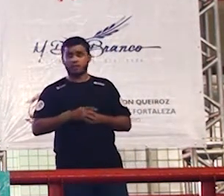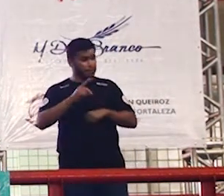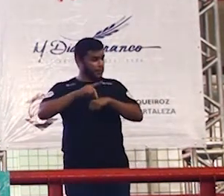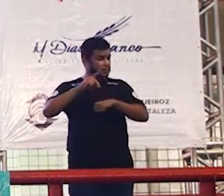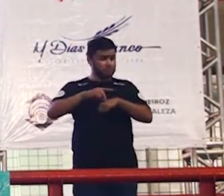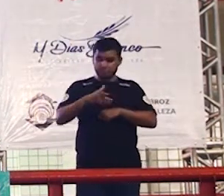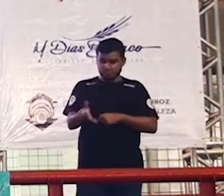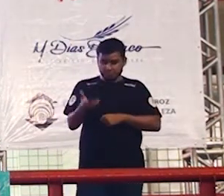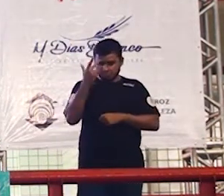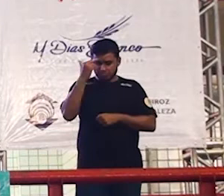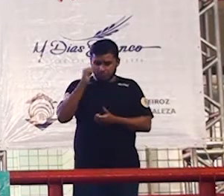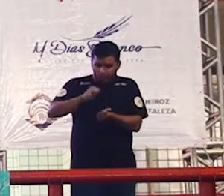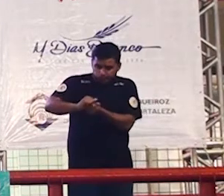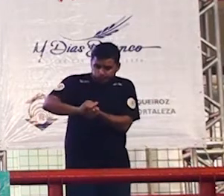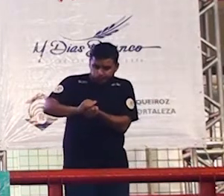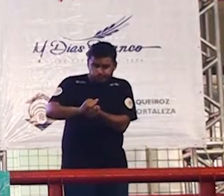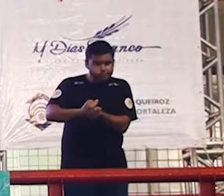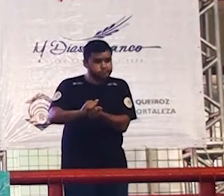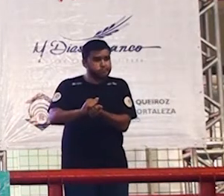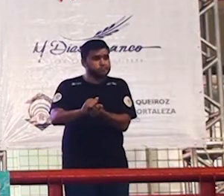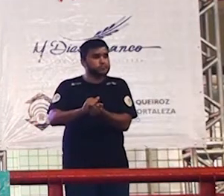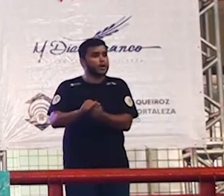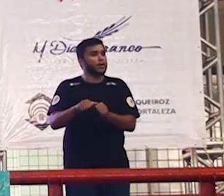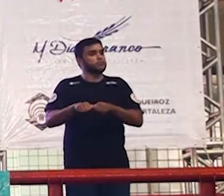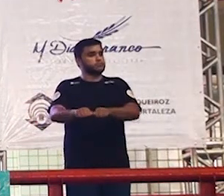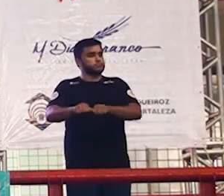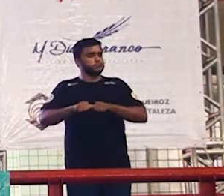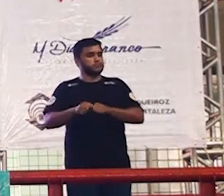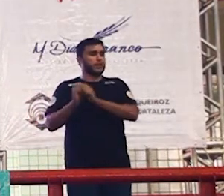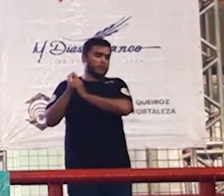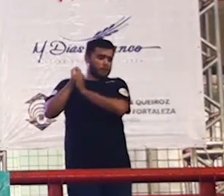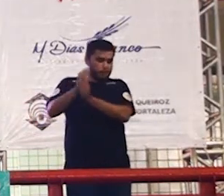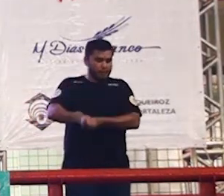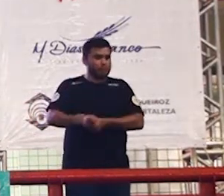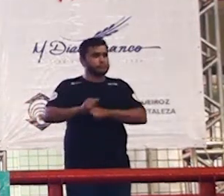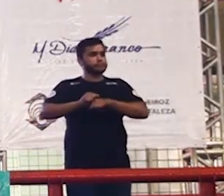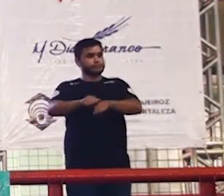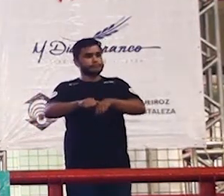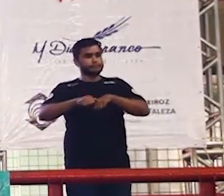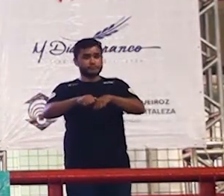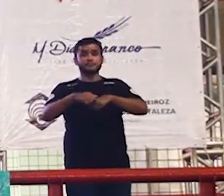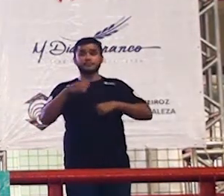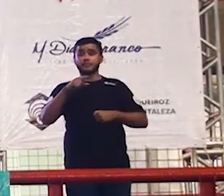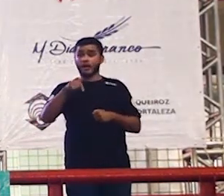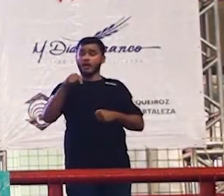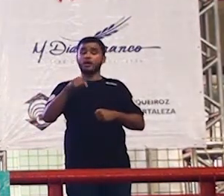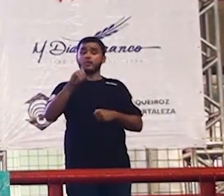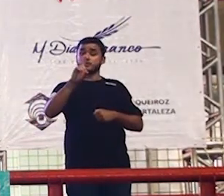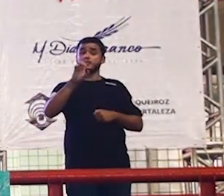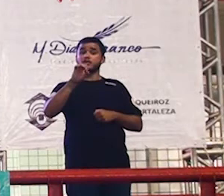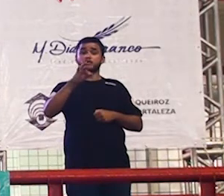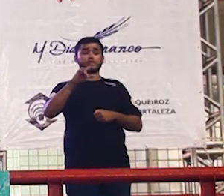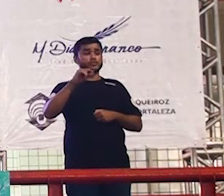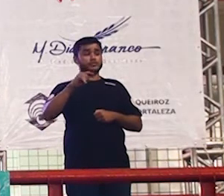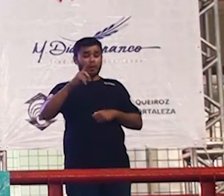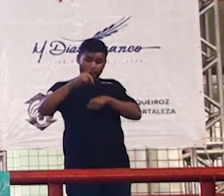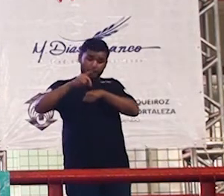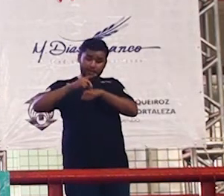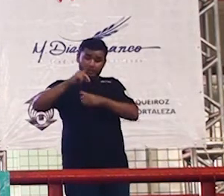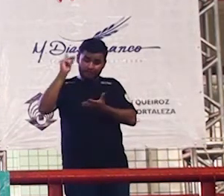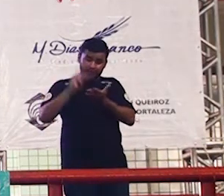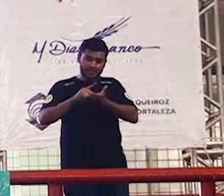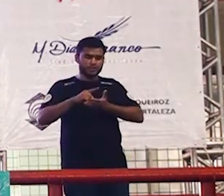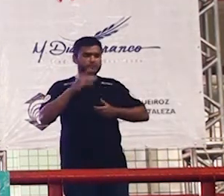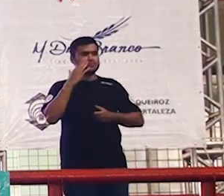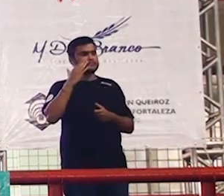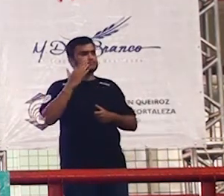pedra. É a pedra onde a lavadeira lava a roupa, bate a roupa. Então ela é denotativa. Cada pedra é